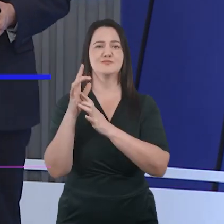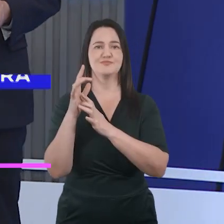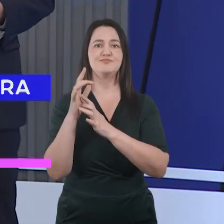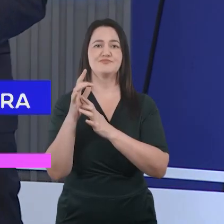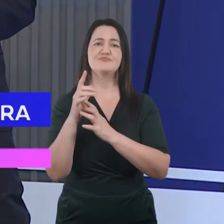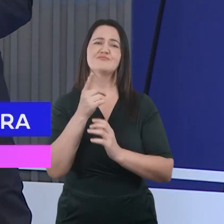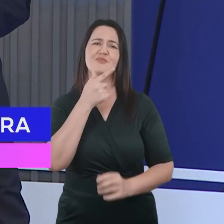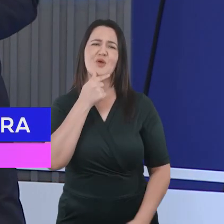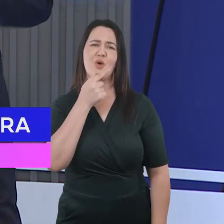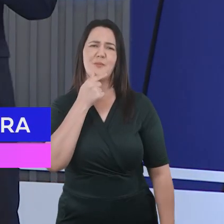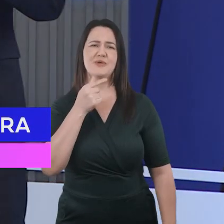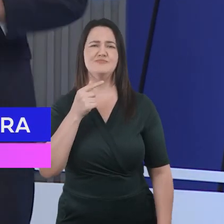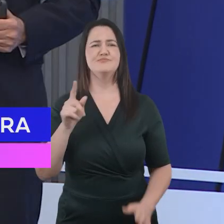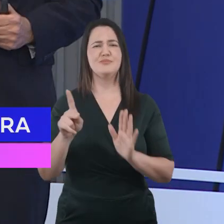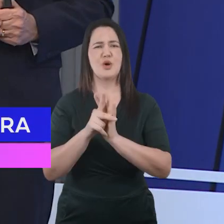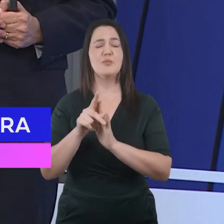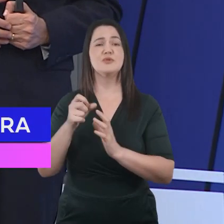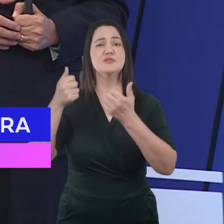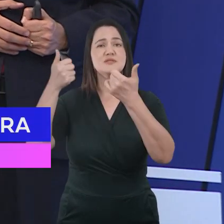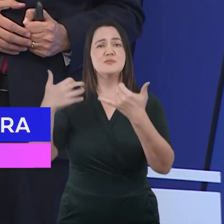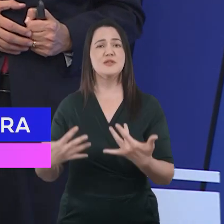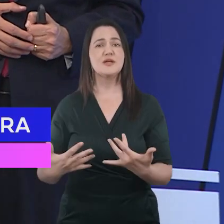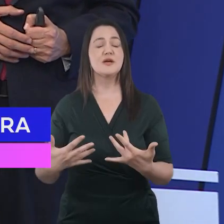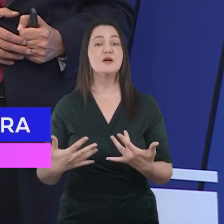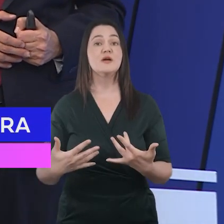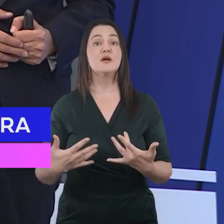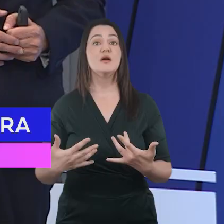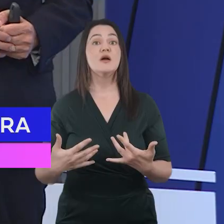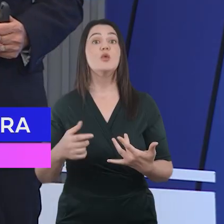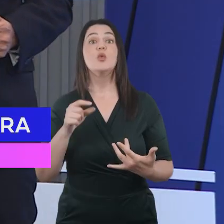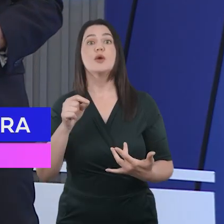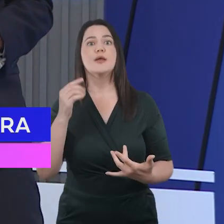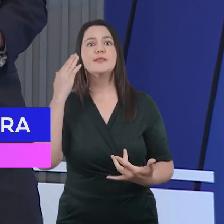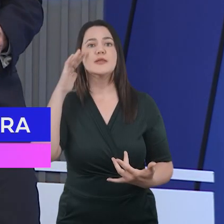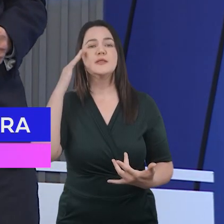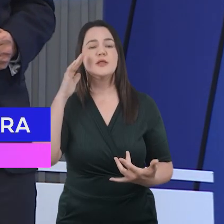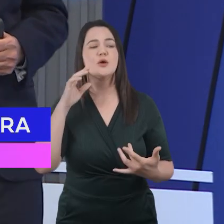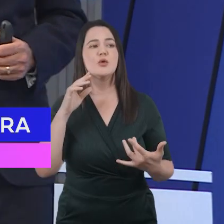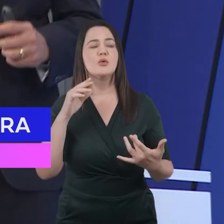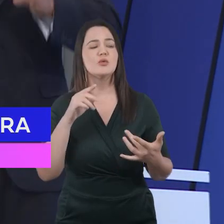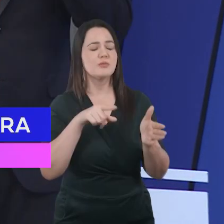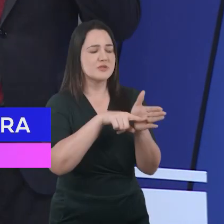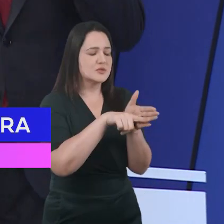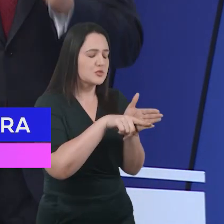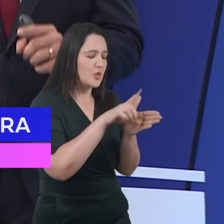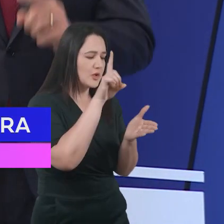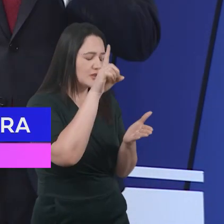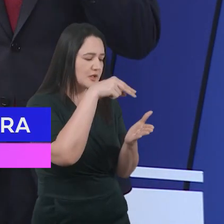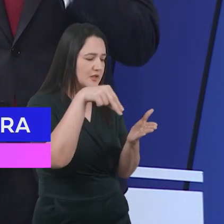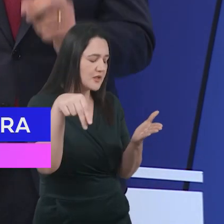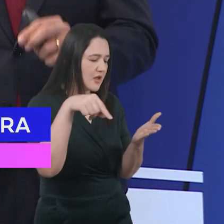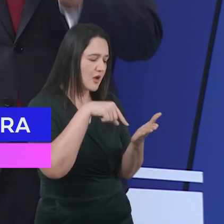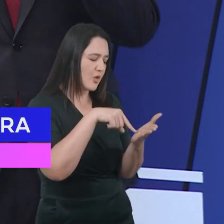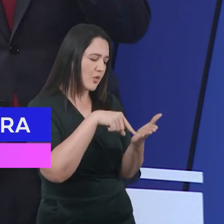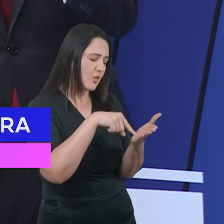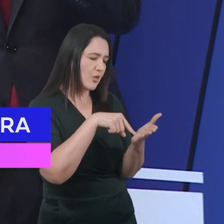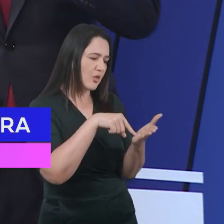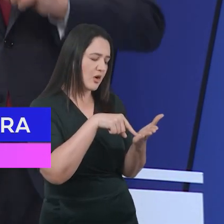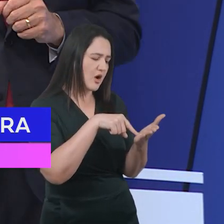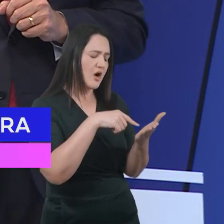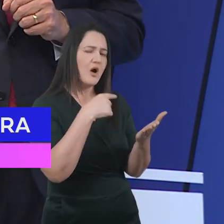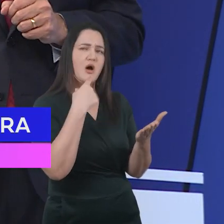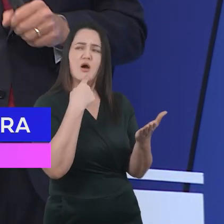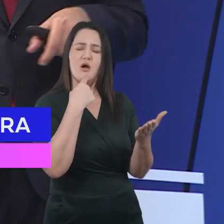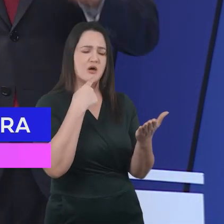Guilherme Miller estudou Daniel capítulo 8, versículo 14, e entendeu a profecia das 2.300